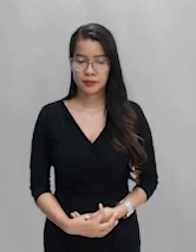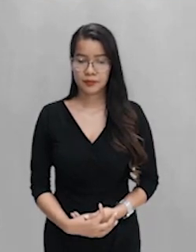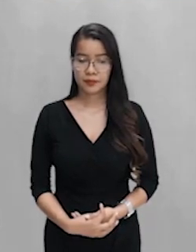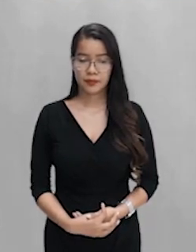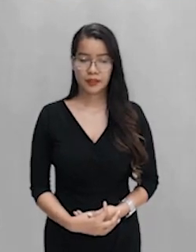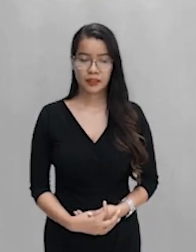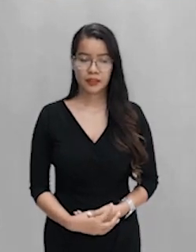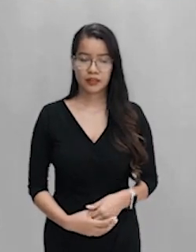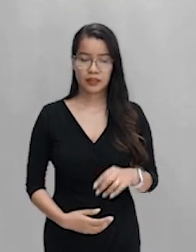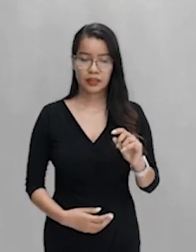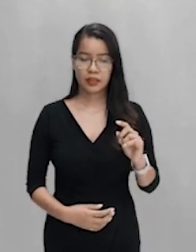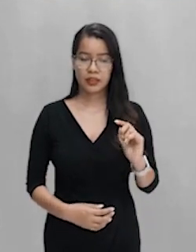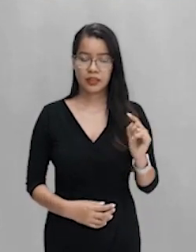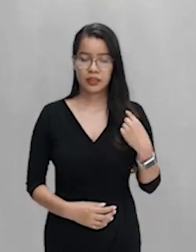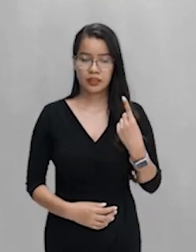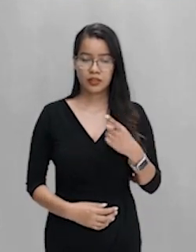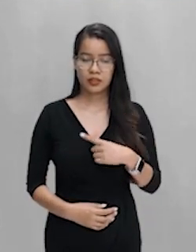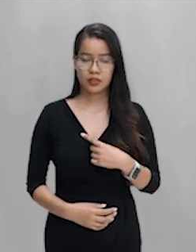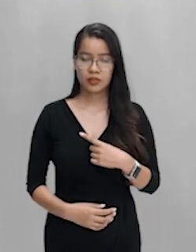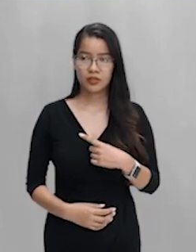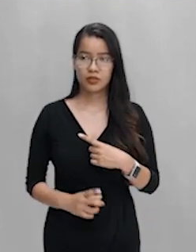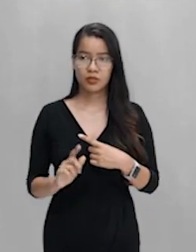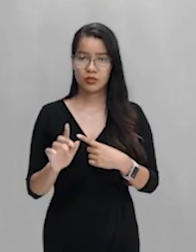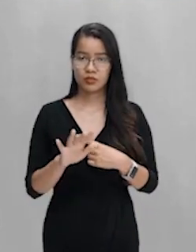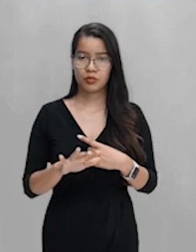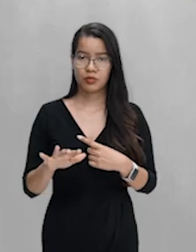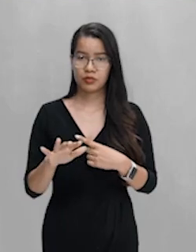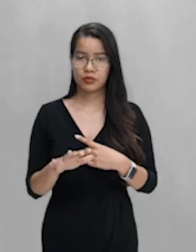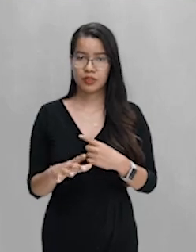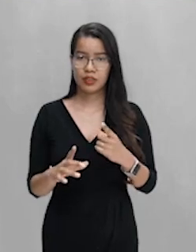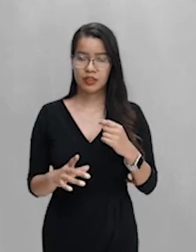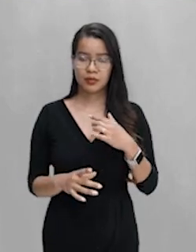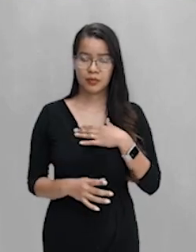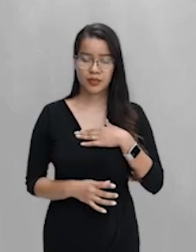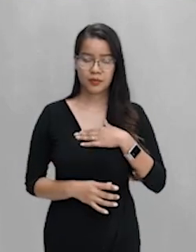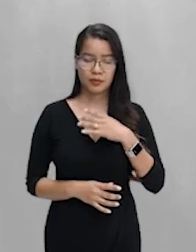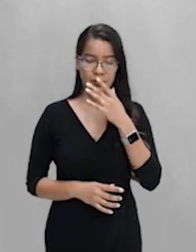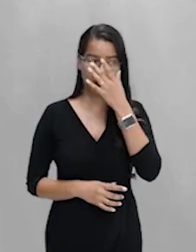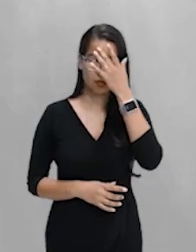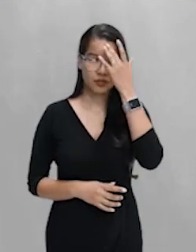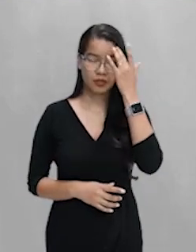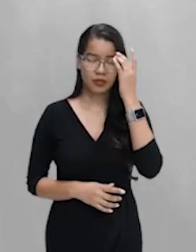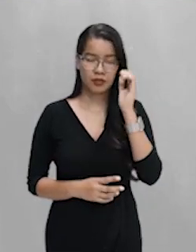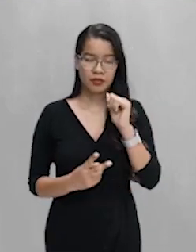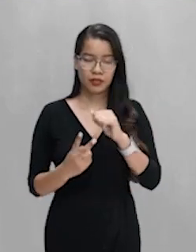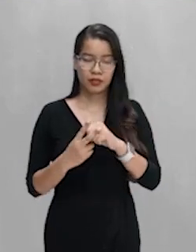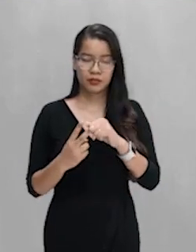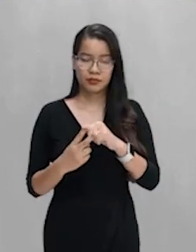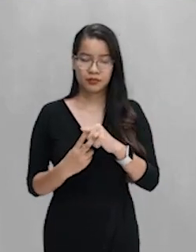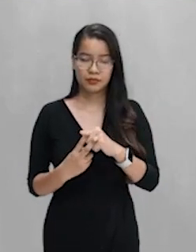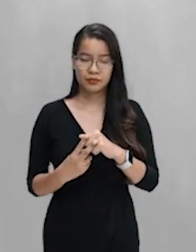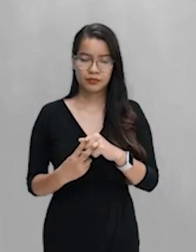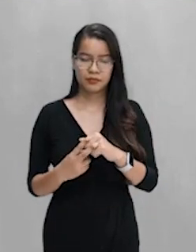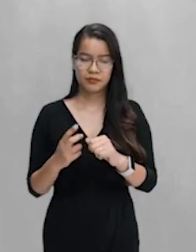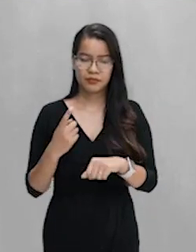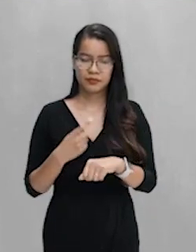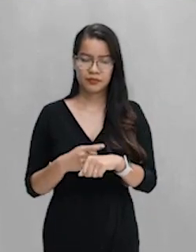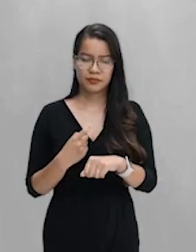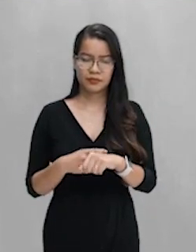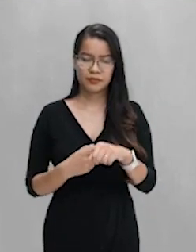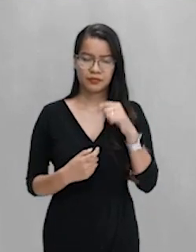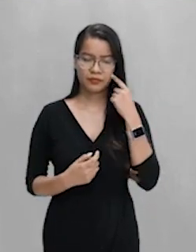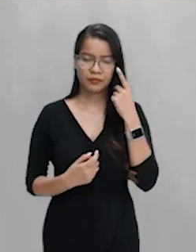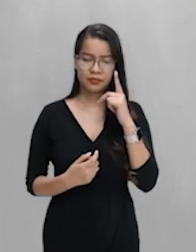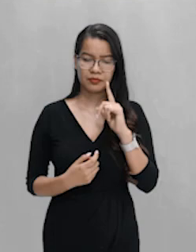Entrenar nosotros. Nosotros é a minha persona verbal, tá certo? Então, duro para ganhar la